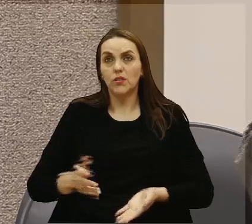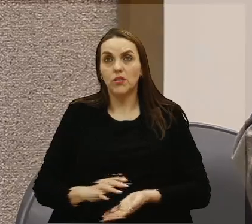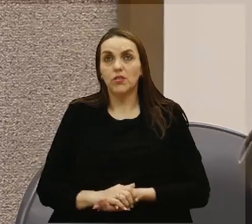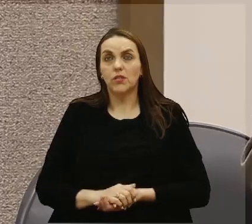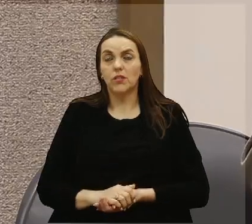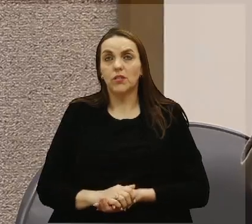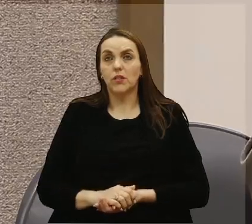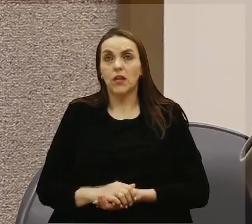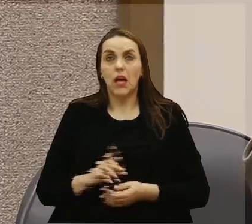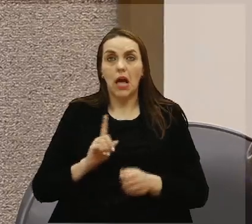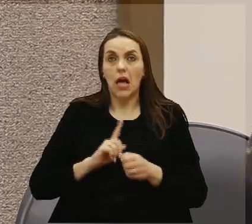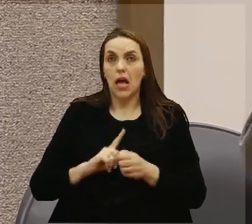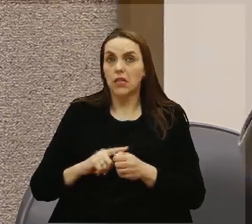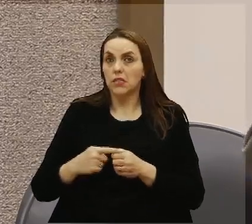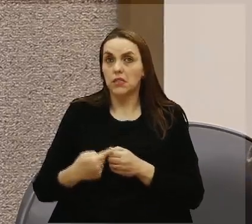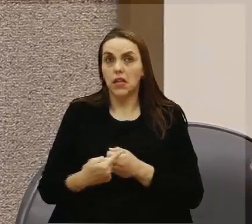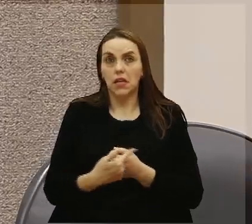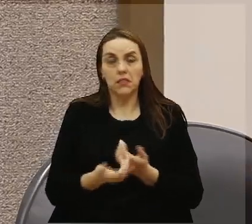os municípios...